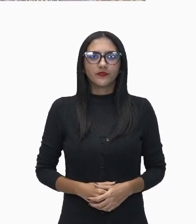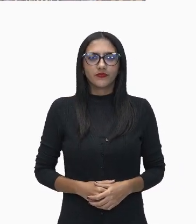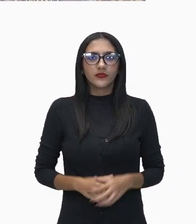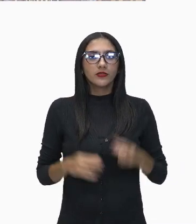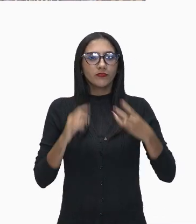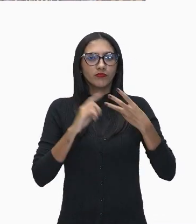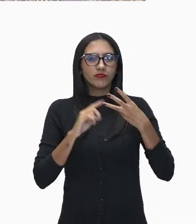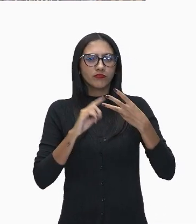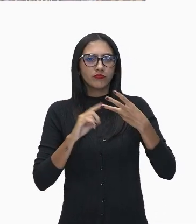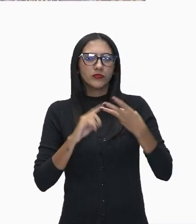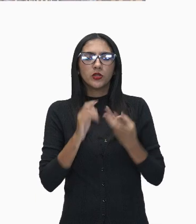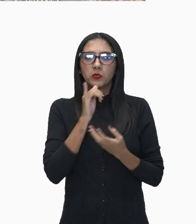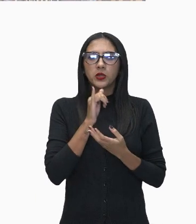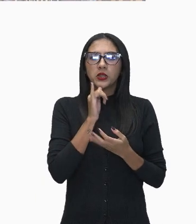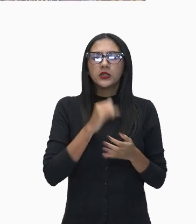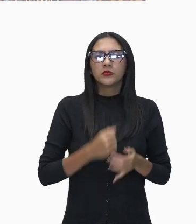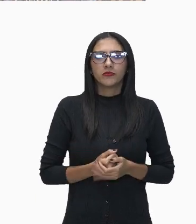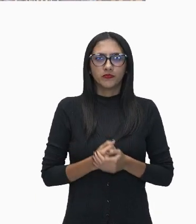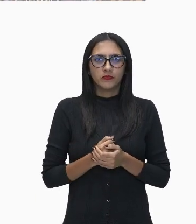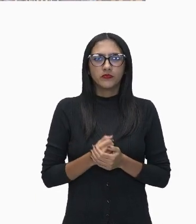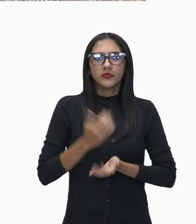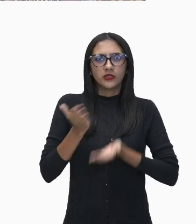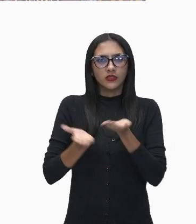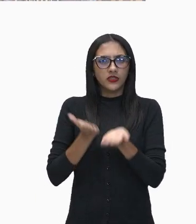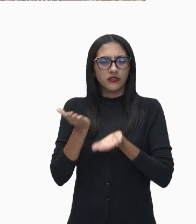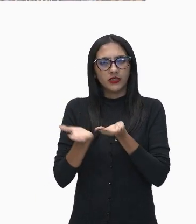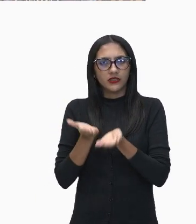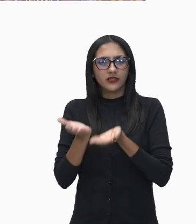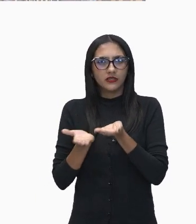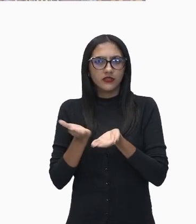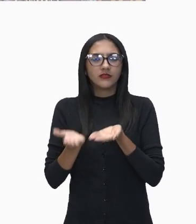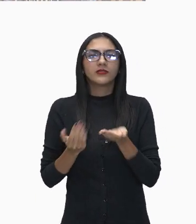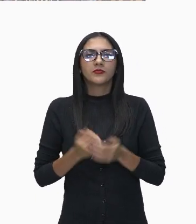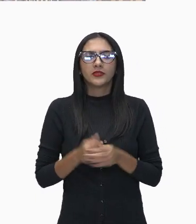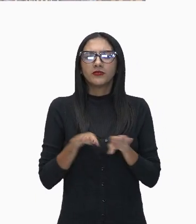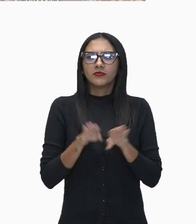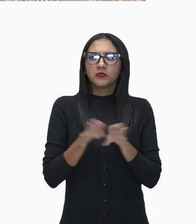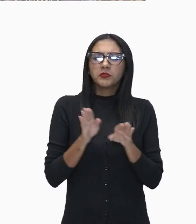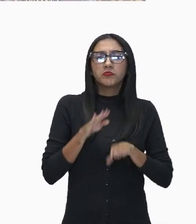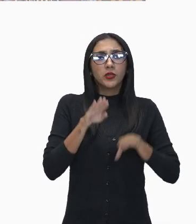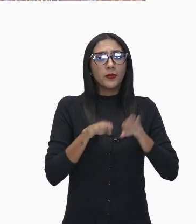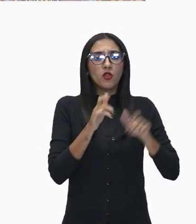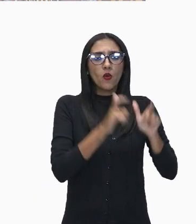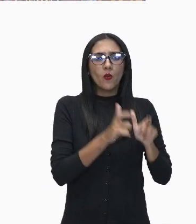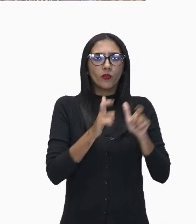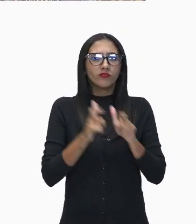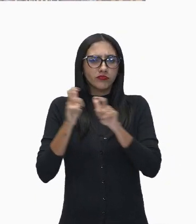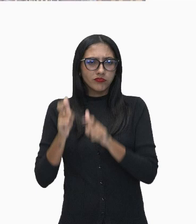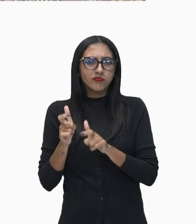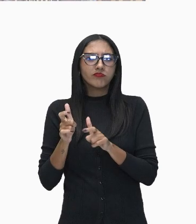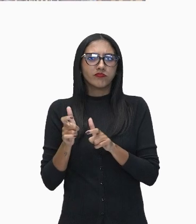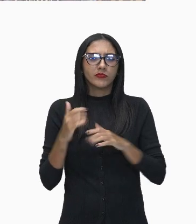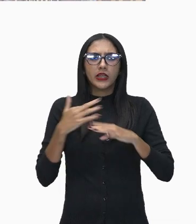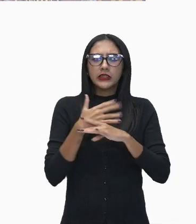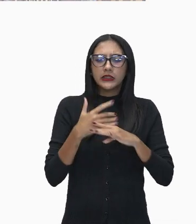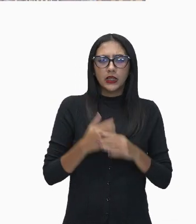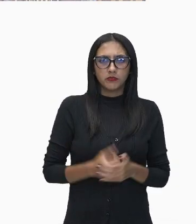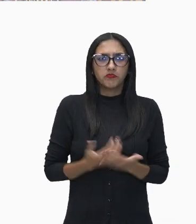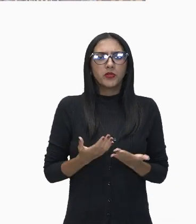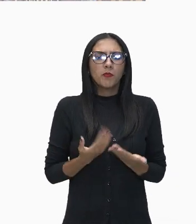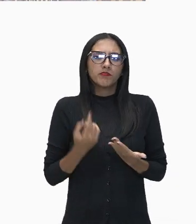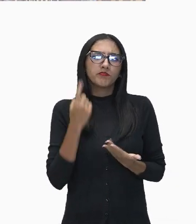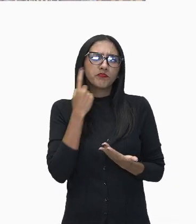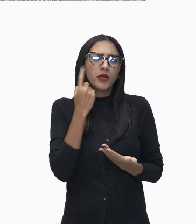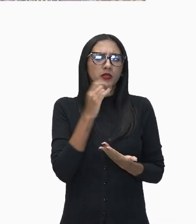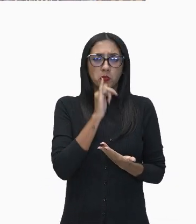feita pela diversidade de serviços que há em determinadas cidades. Então, se você, por exemplo,